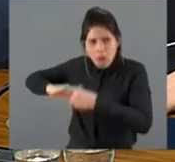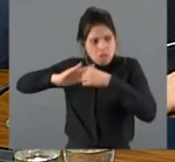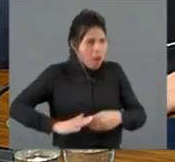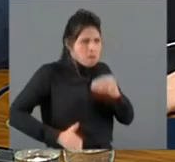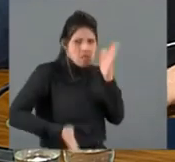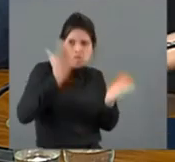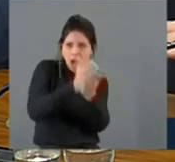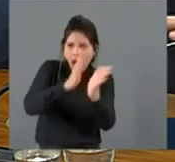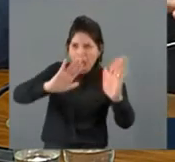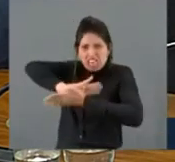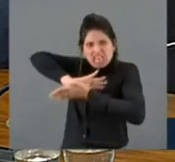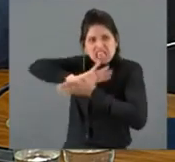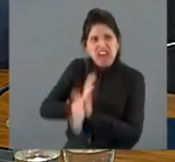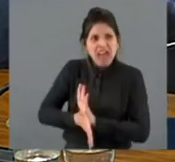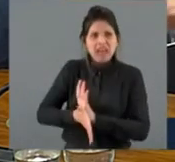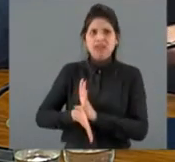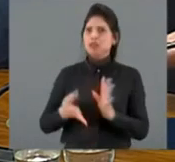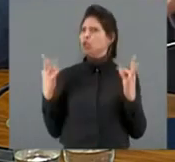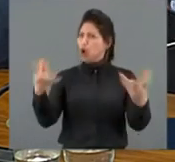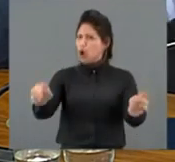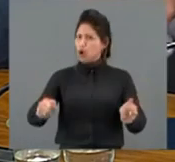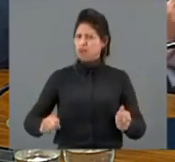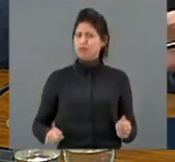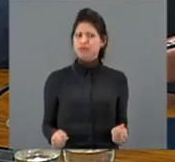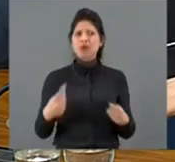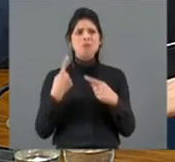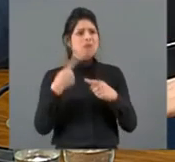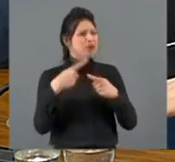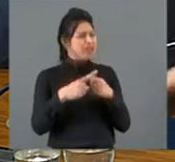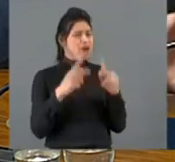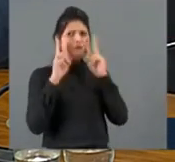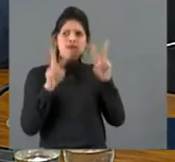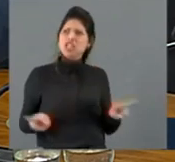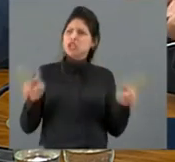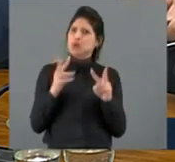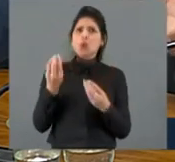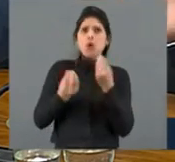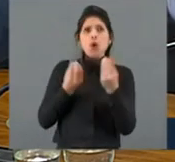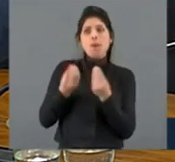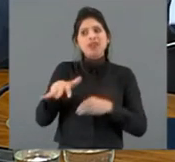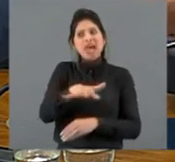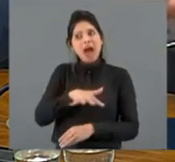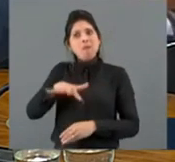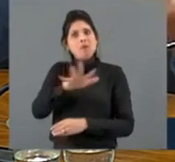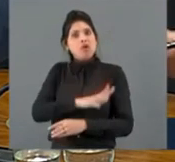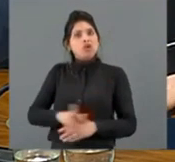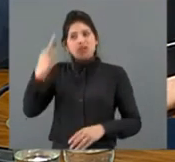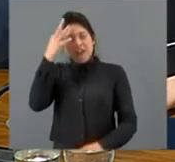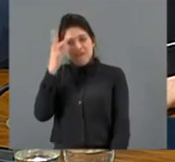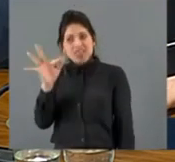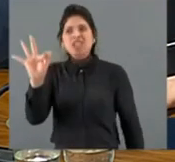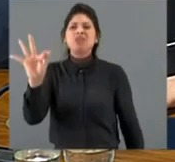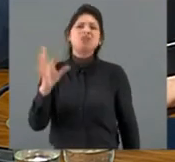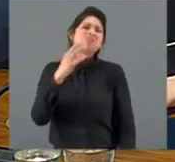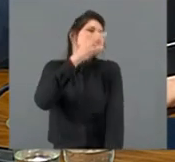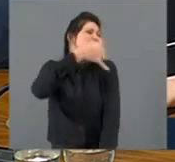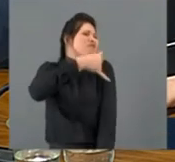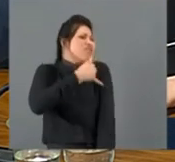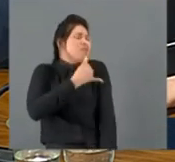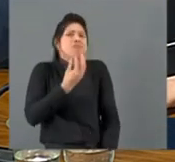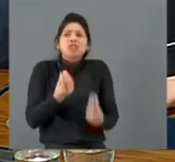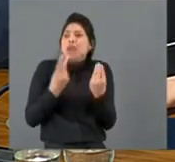teoria marxista, e é bom que a gente volte para a ideologia e como as coisas funcionam no mundo da filosofia, que infelizmente acaba